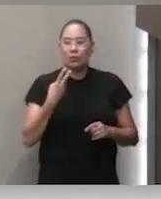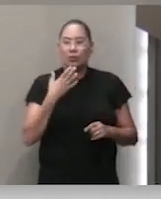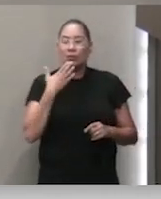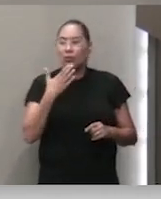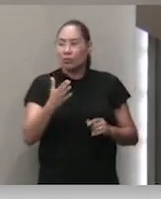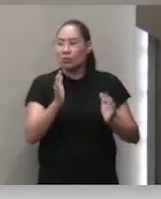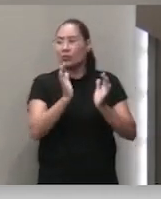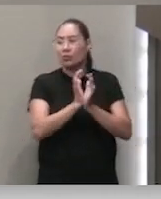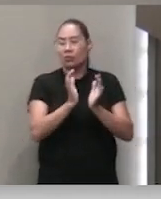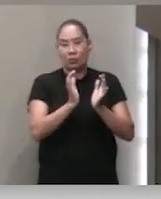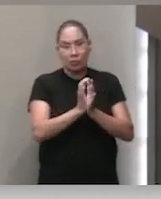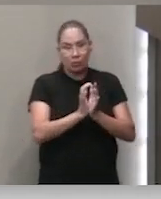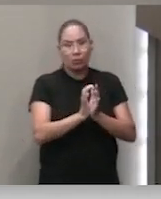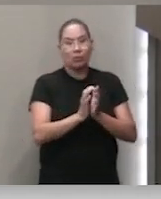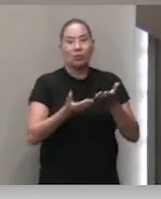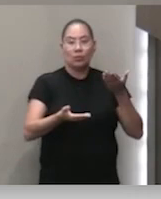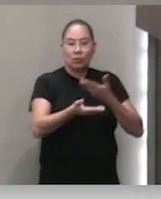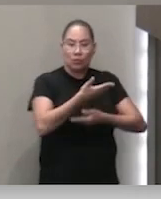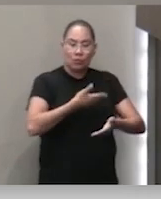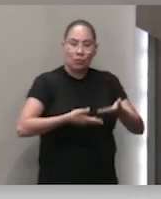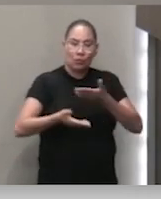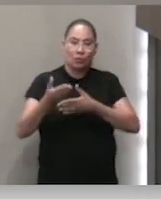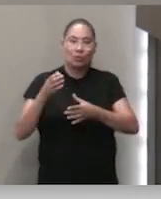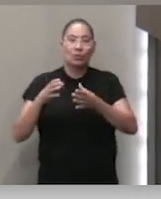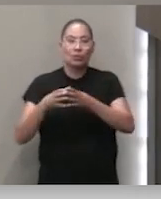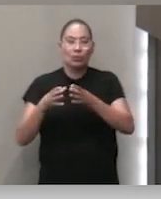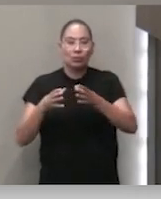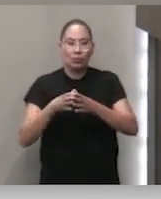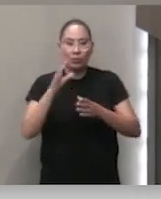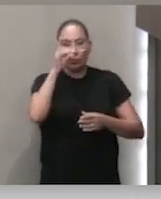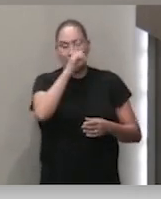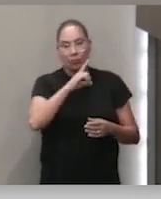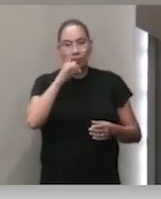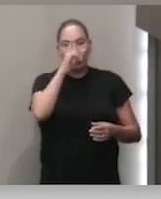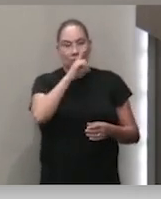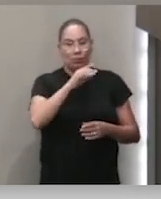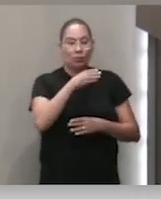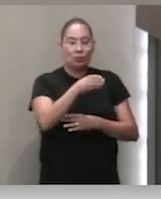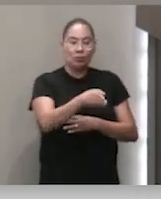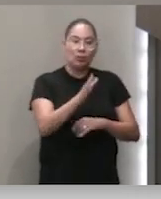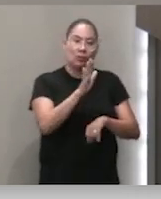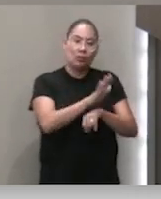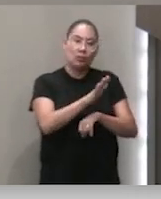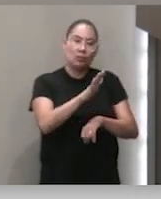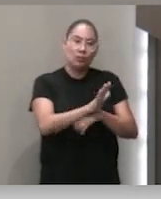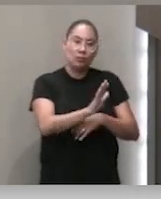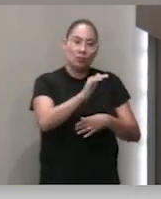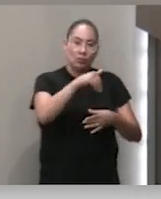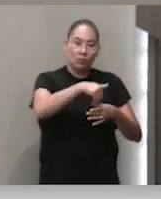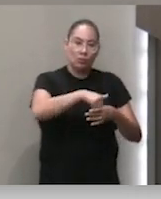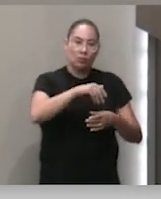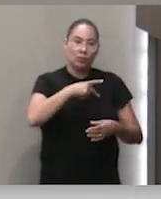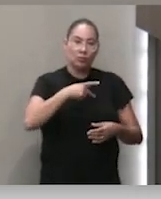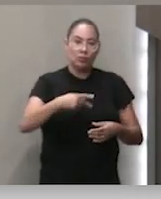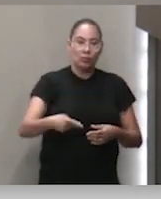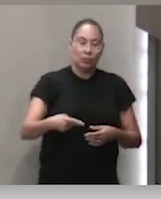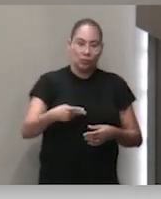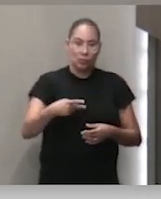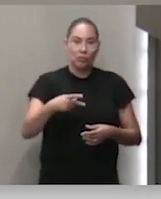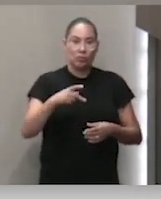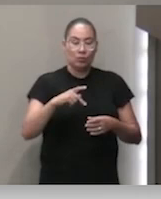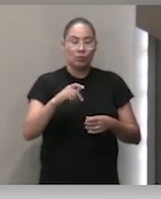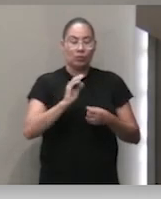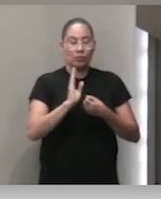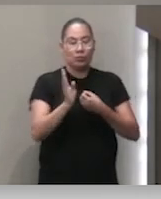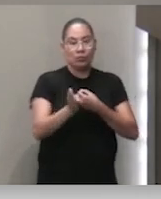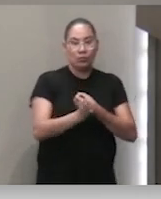colegas que compartilhem nos grupos de seus bairros aí, que no domingo compareçam para ajudarmos a eleger os presidentes aí das